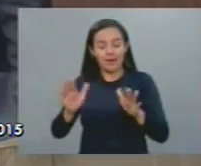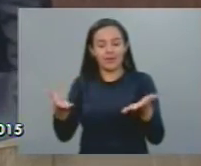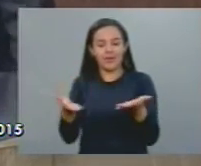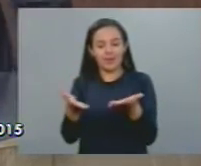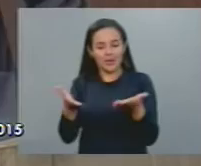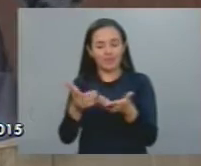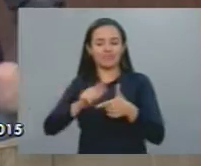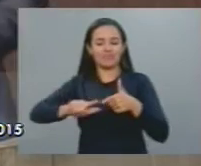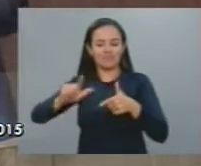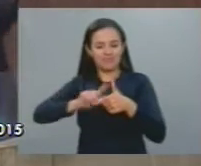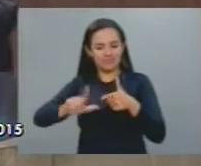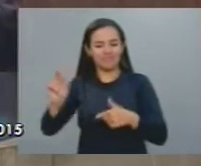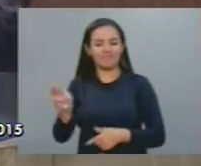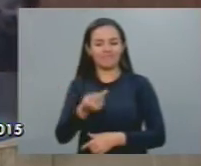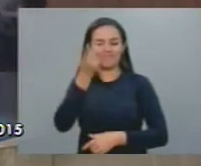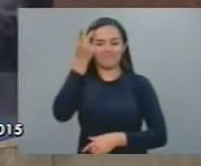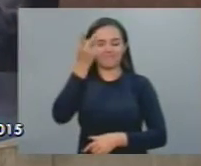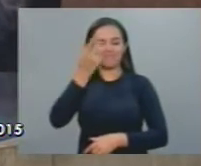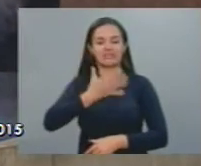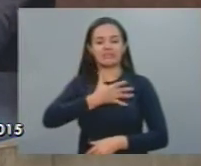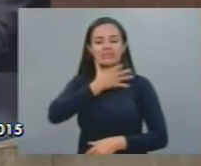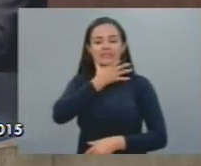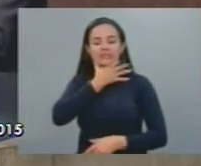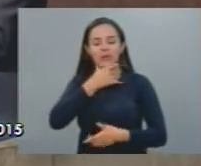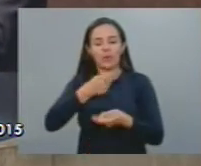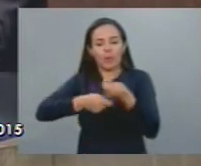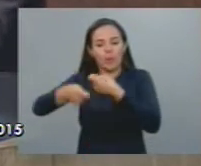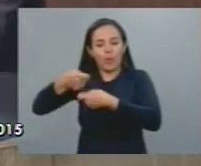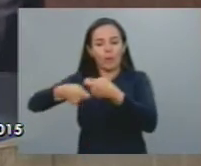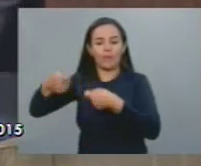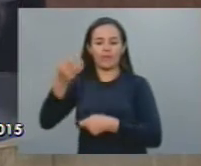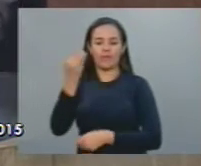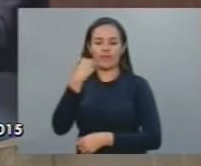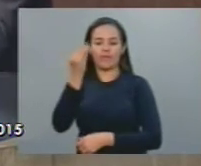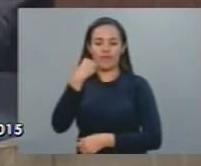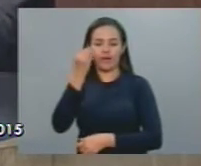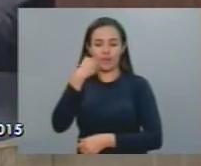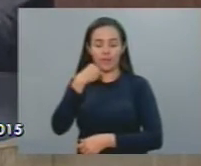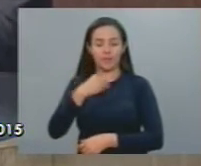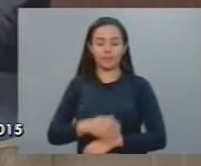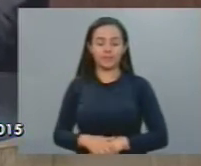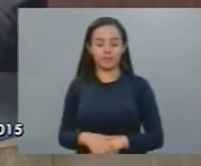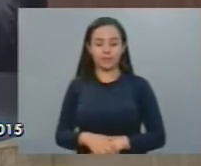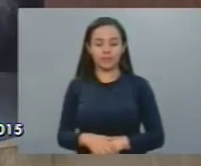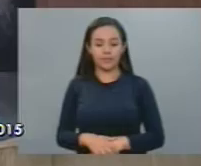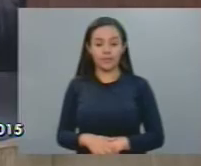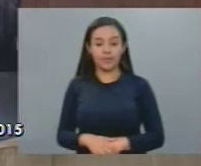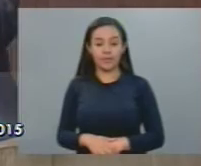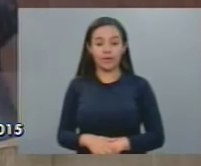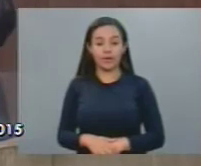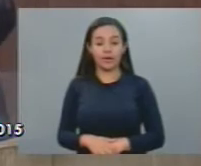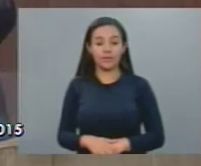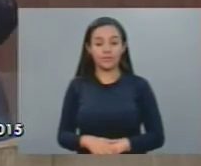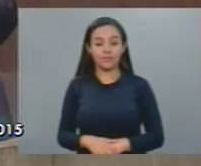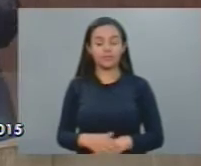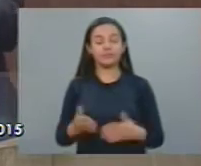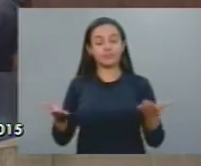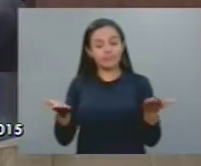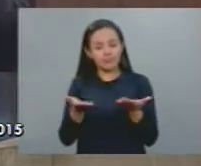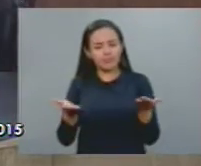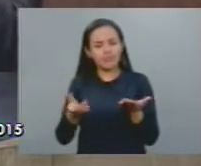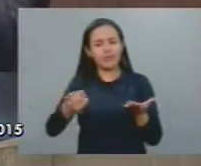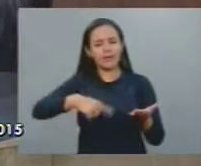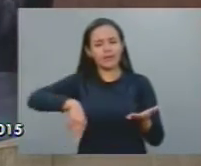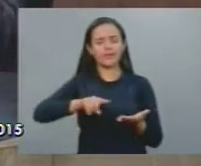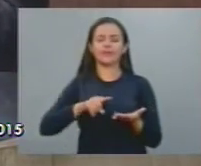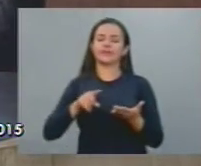primeiro mandato, ele se dá num ano em que ataques à guisa de ajuste fiscal